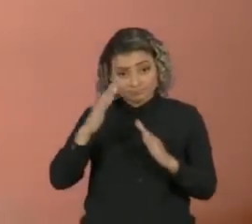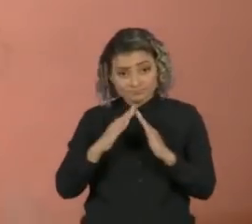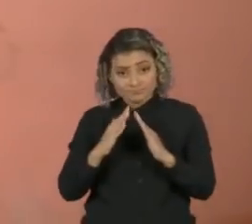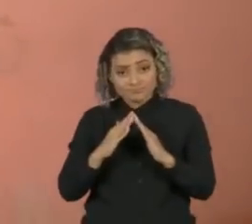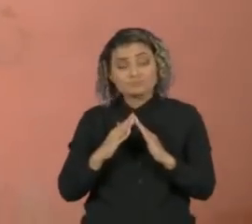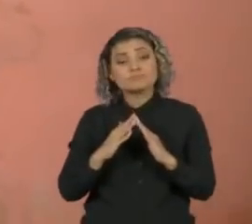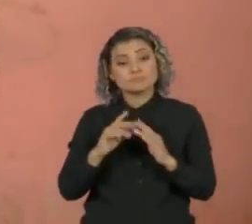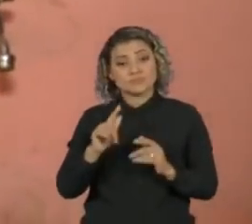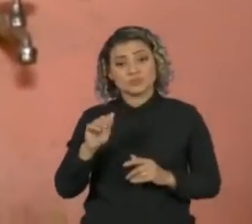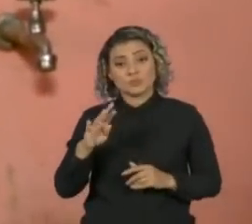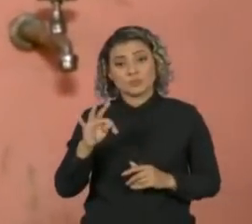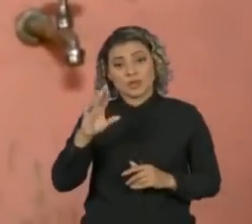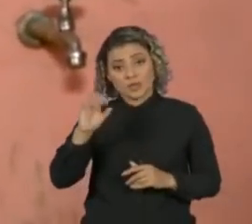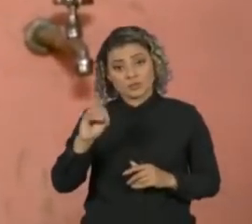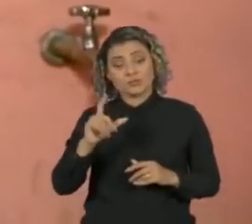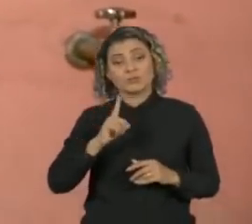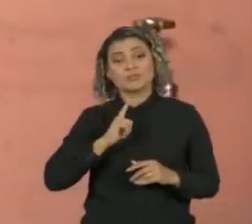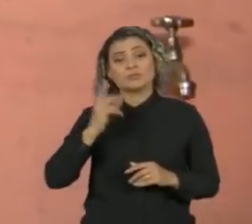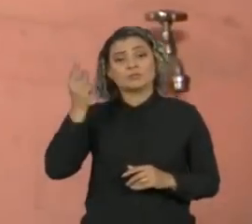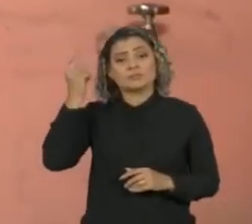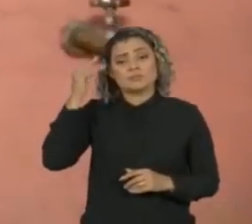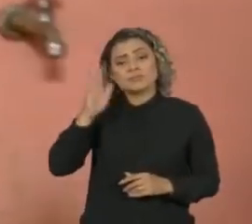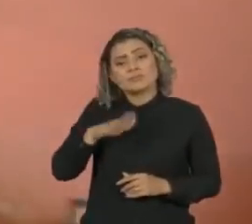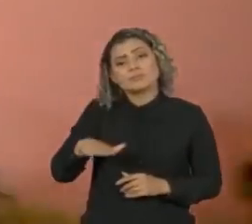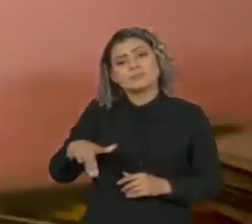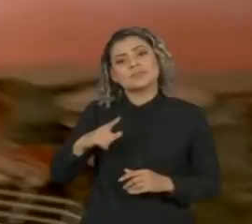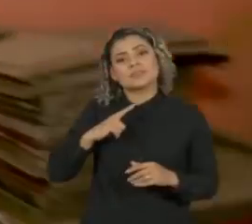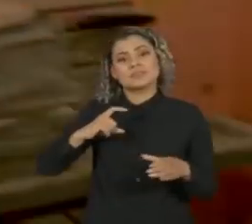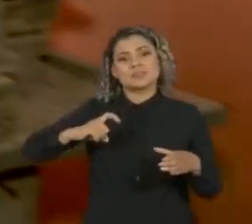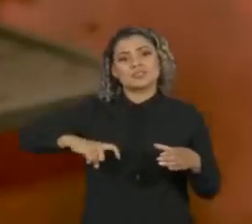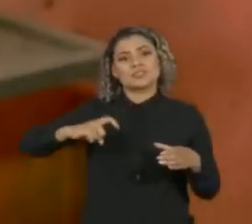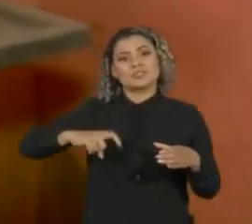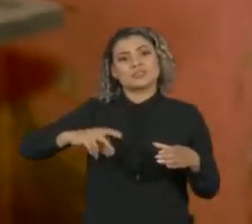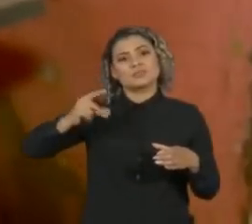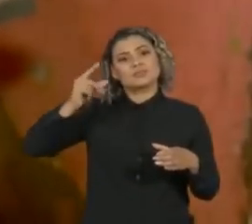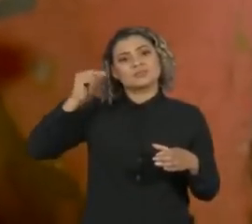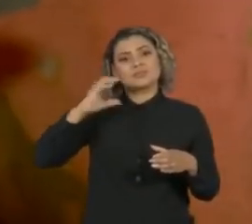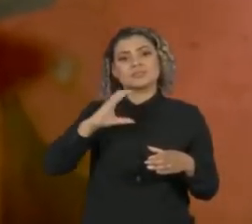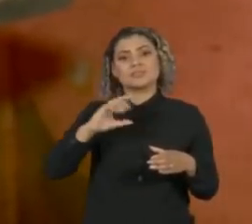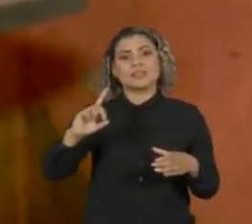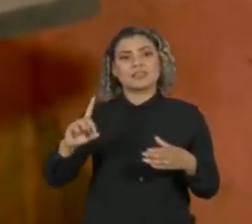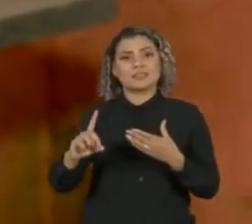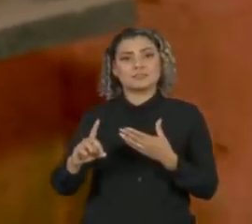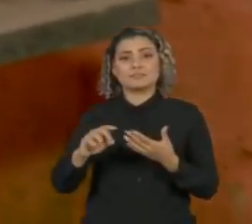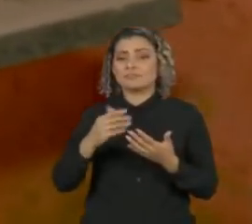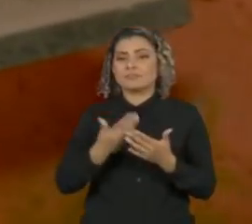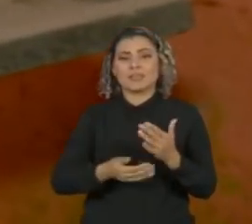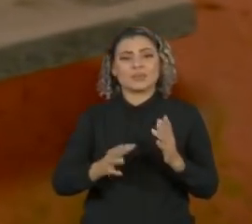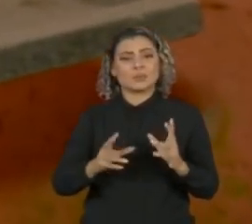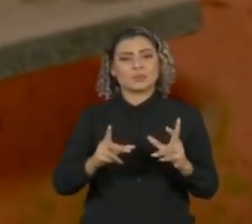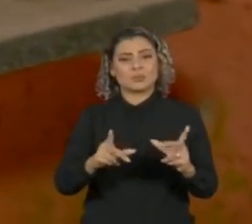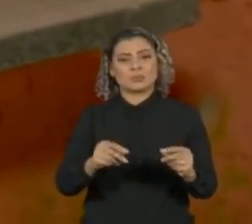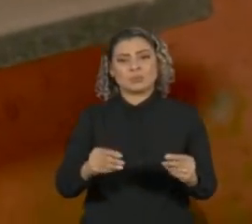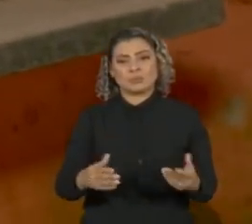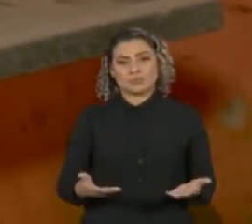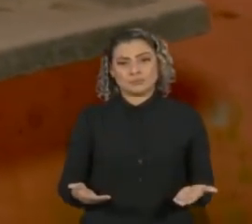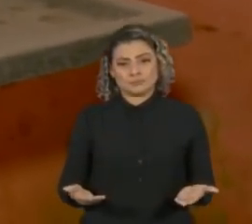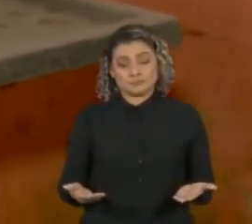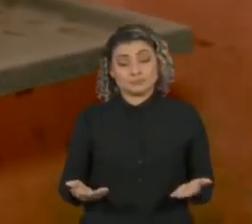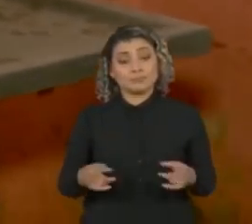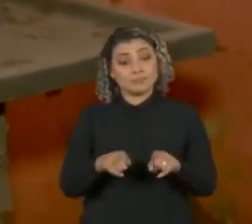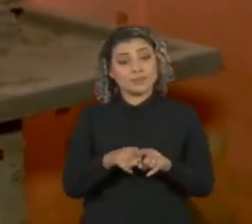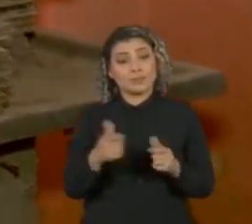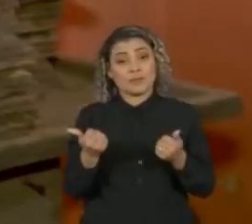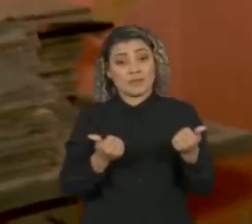também tinha uma coleção desde a infância de discos de vinil e CDs. Ele também perdeu tudo, assim como o